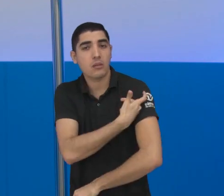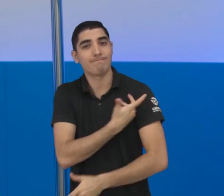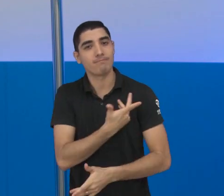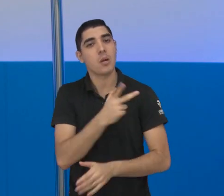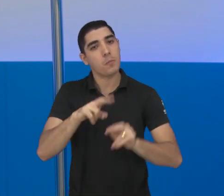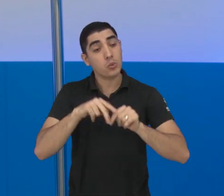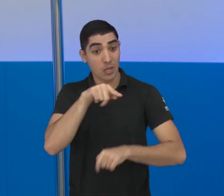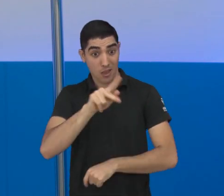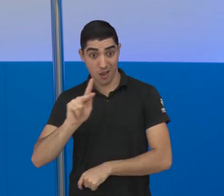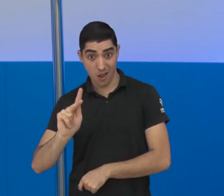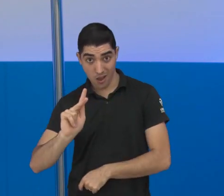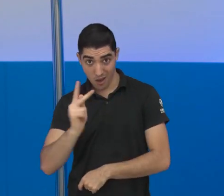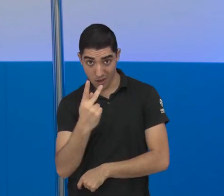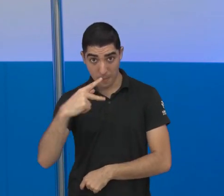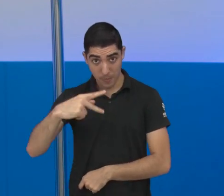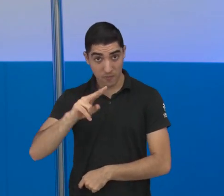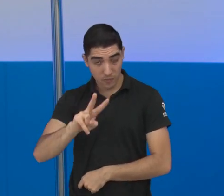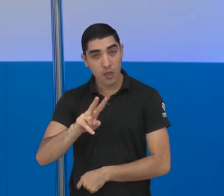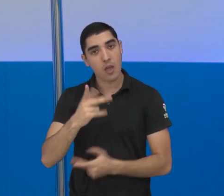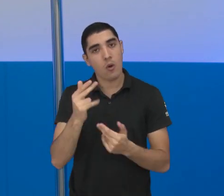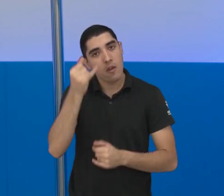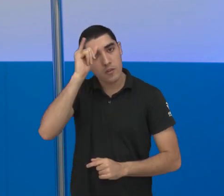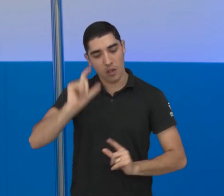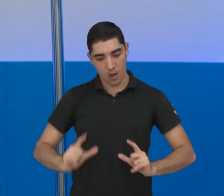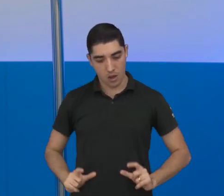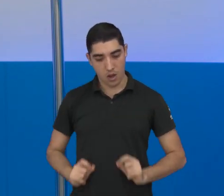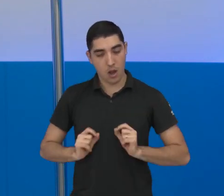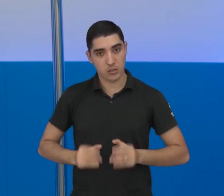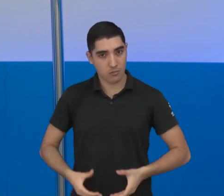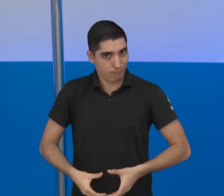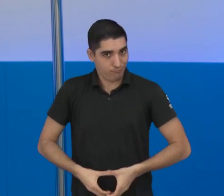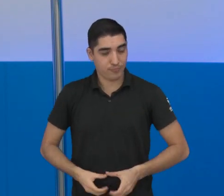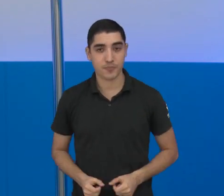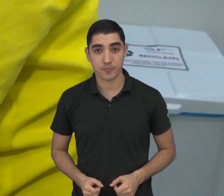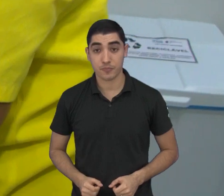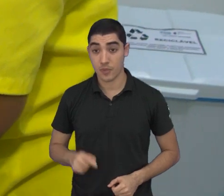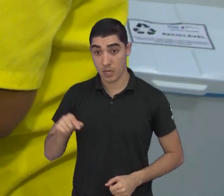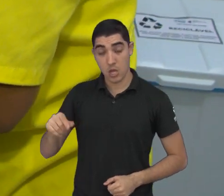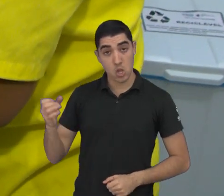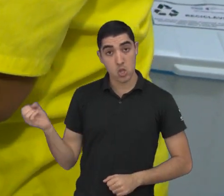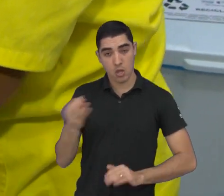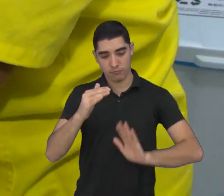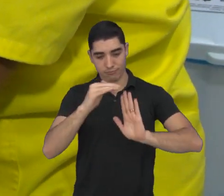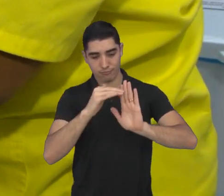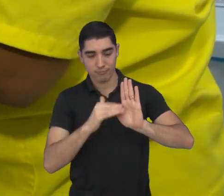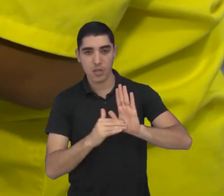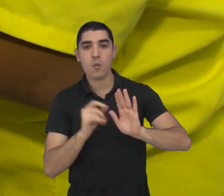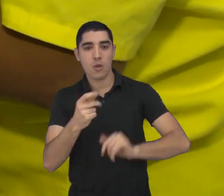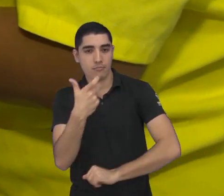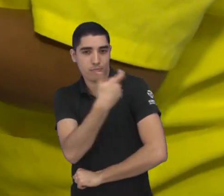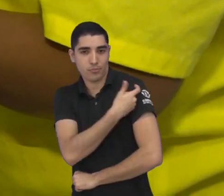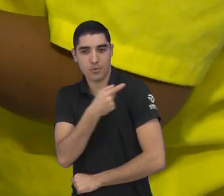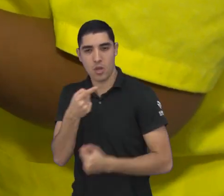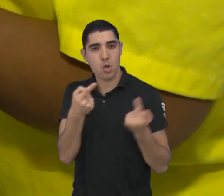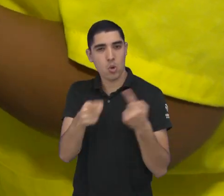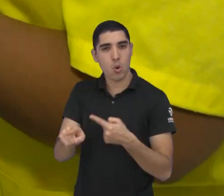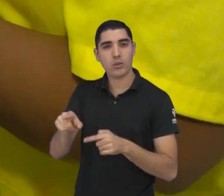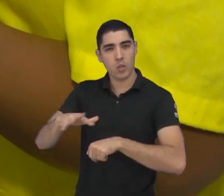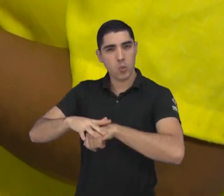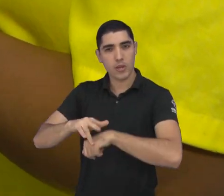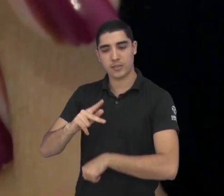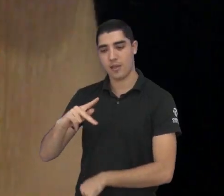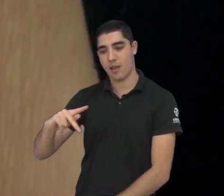contra HPV é a principal prevenção de doenças como câncer de colo de útero. O novo protocolo de vacinação contra